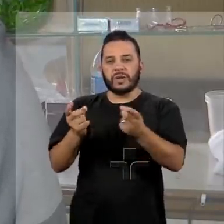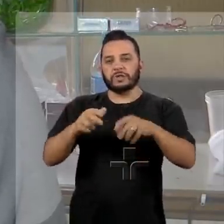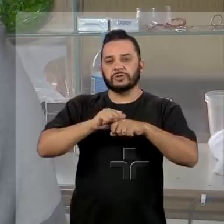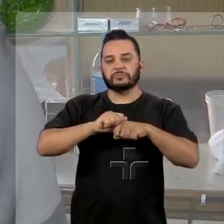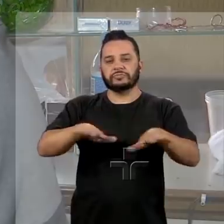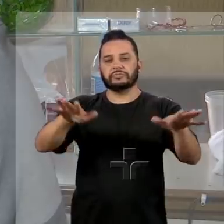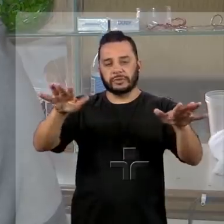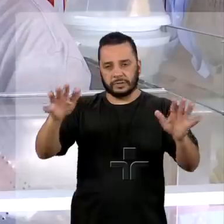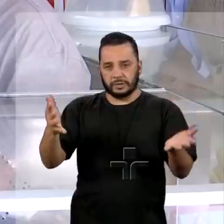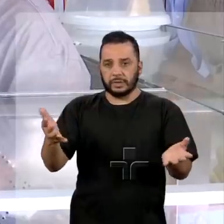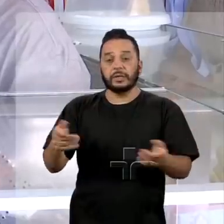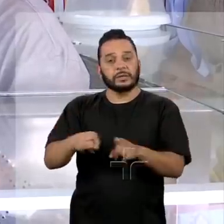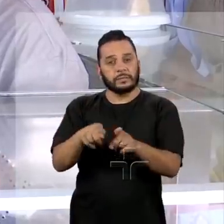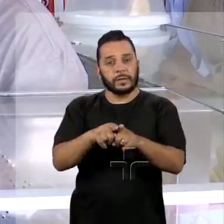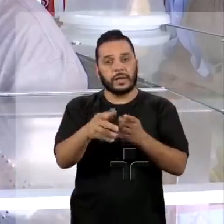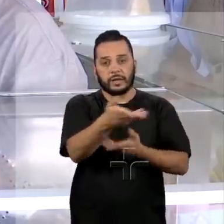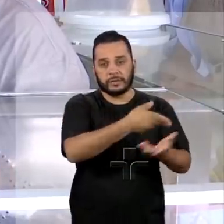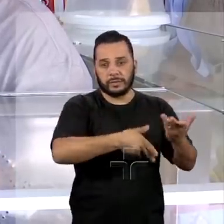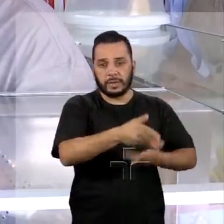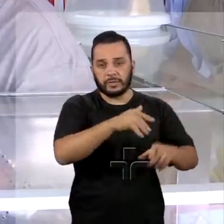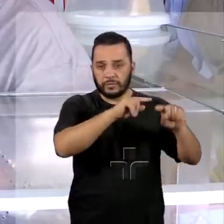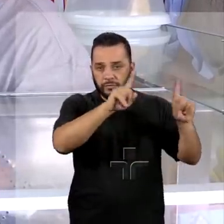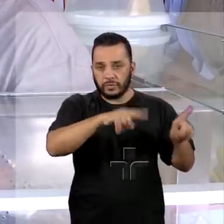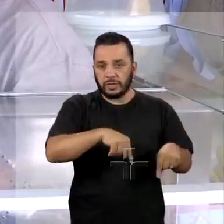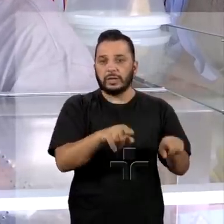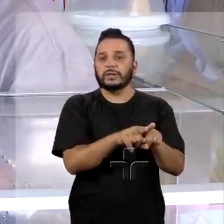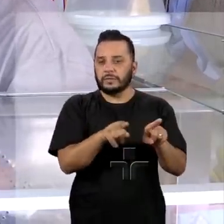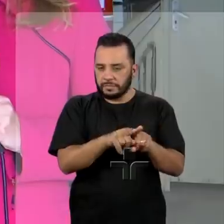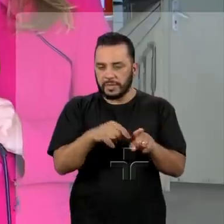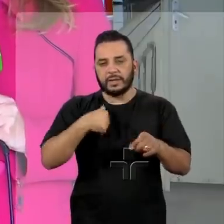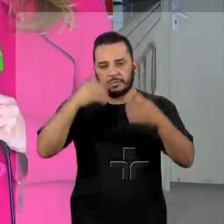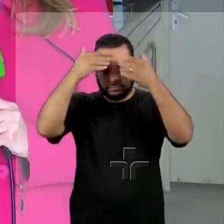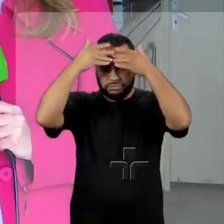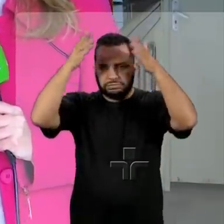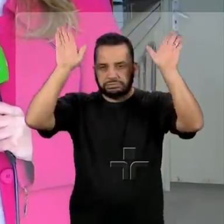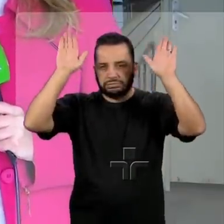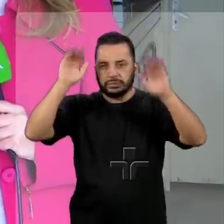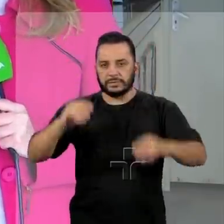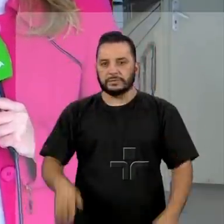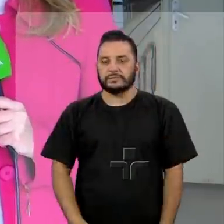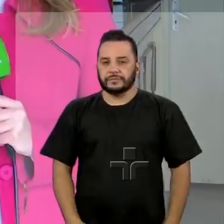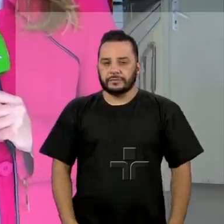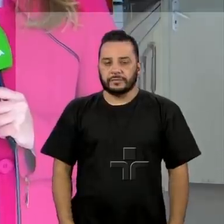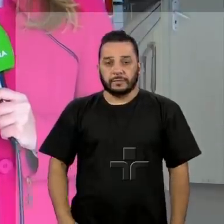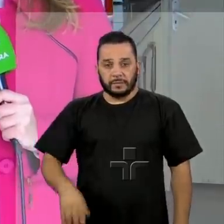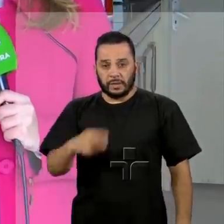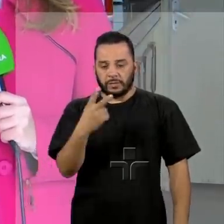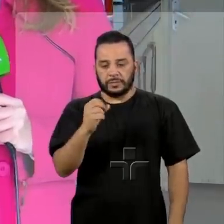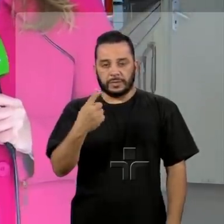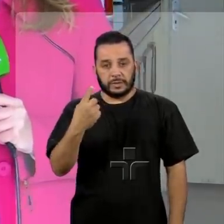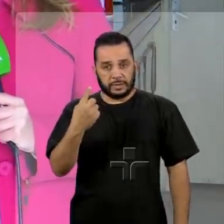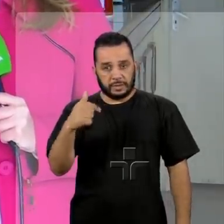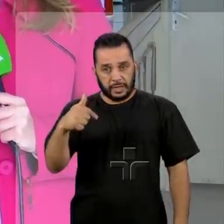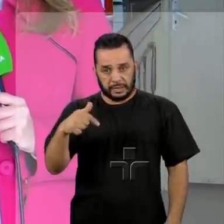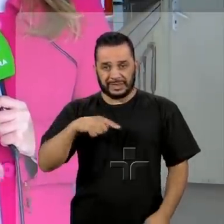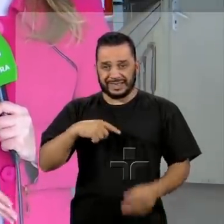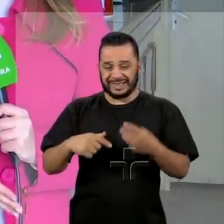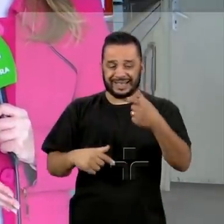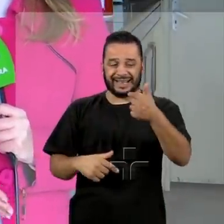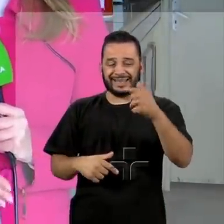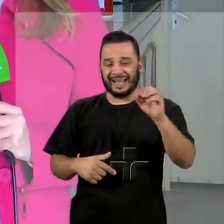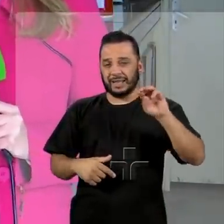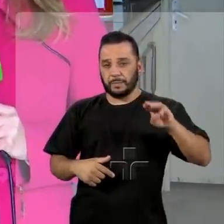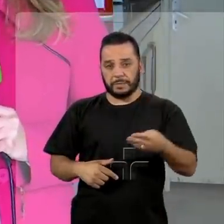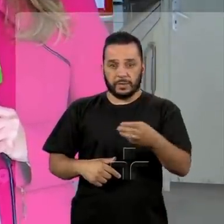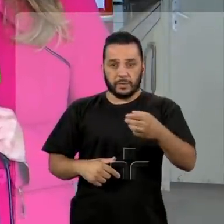o relacionamento com os funcionários também. Está me dando muita visão. Só em 2017, mais de 70 mil pessoas com